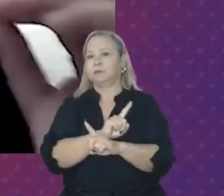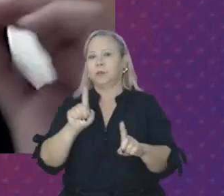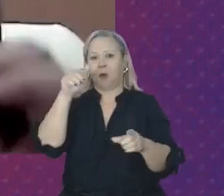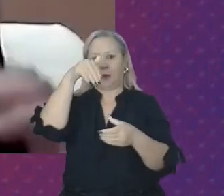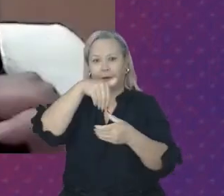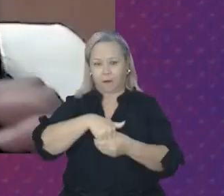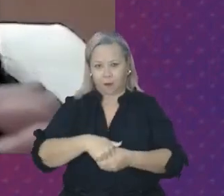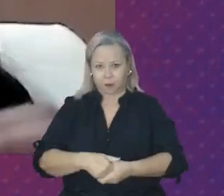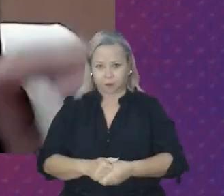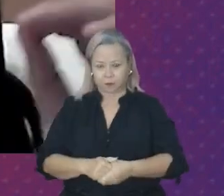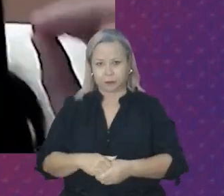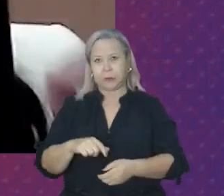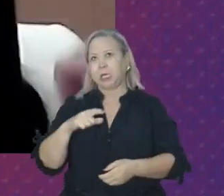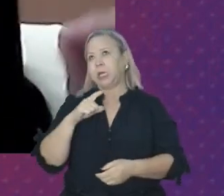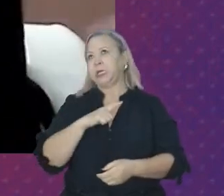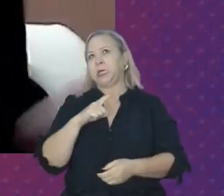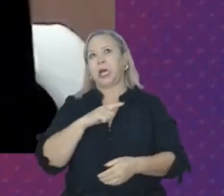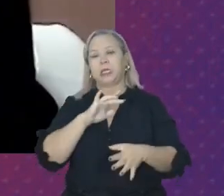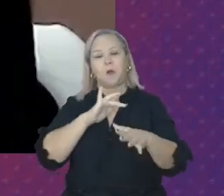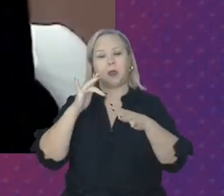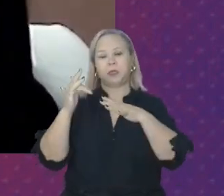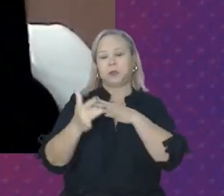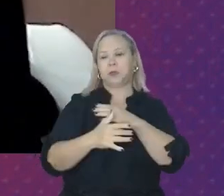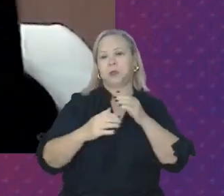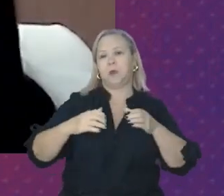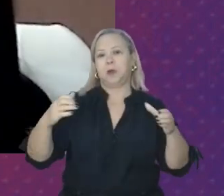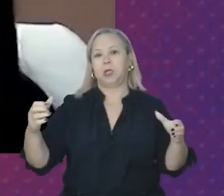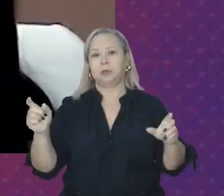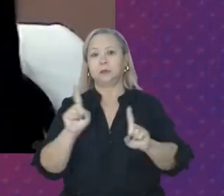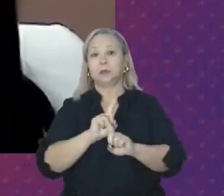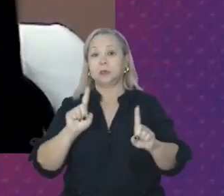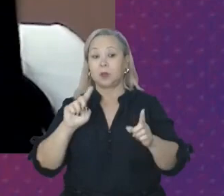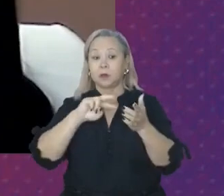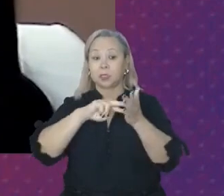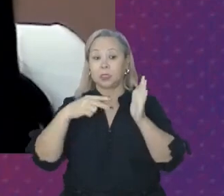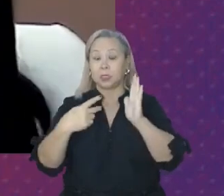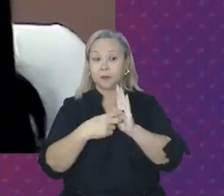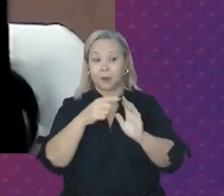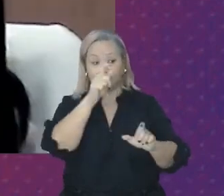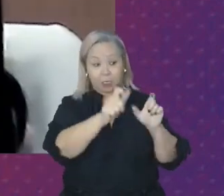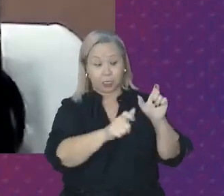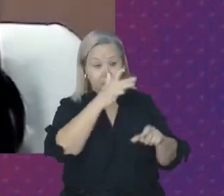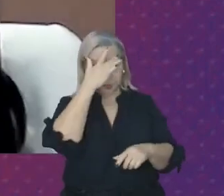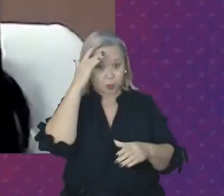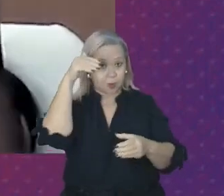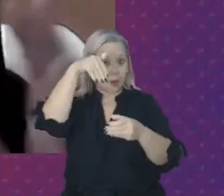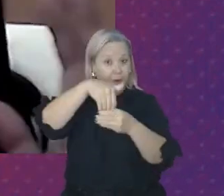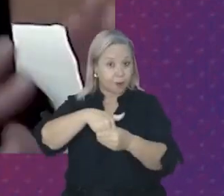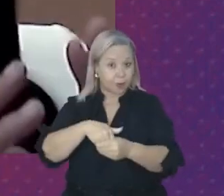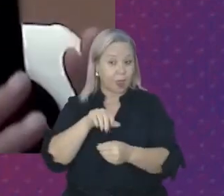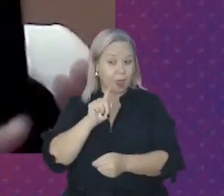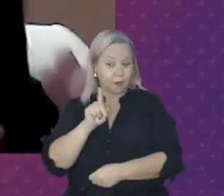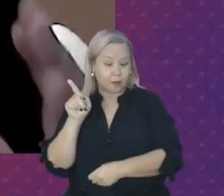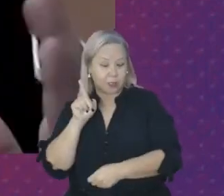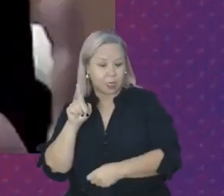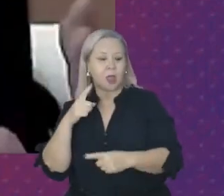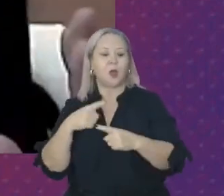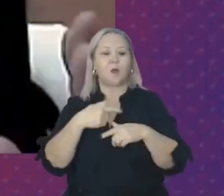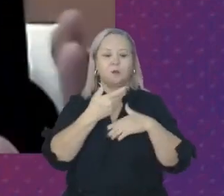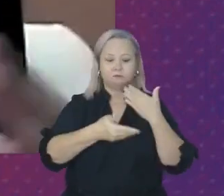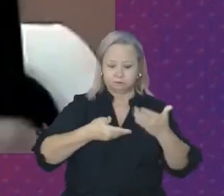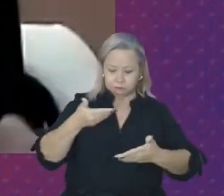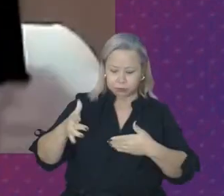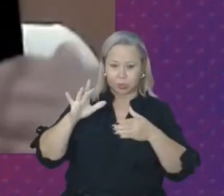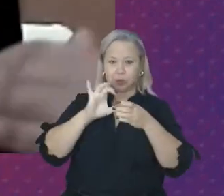ter uma rede social grande não significa que aquelas pessoas vão votar em você, porque é a conexão e a comunidade que